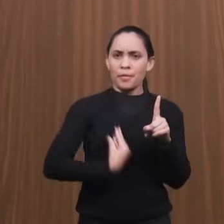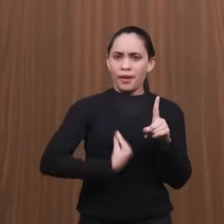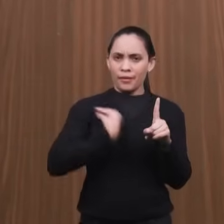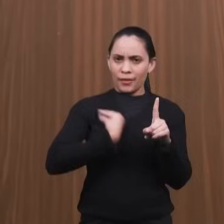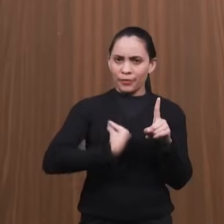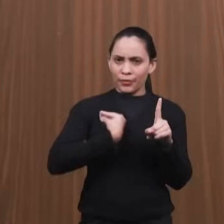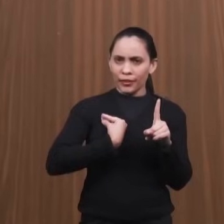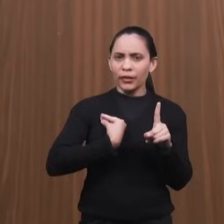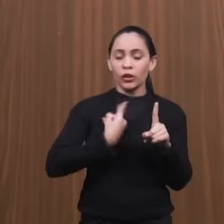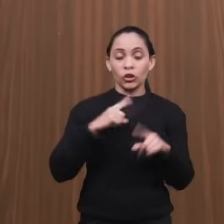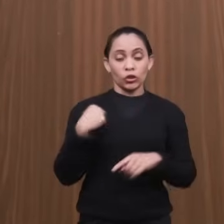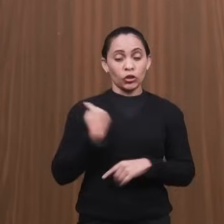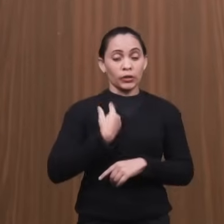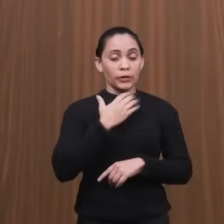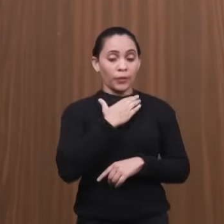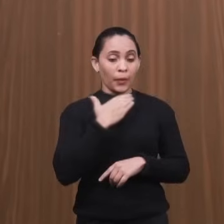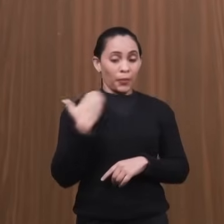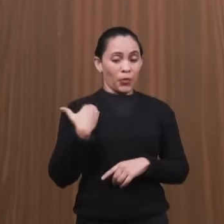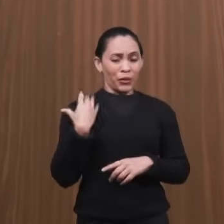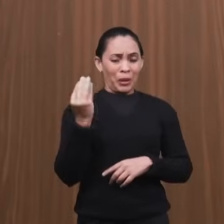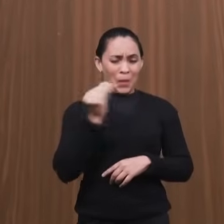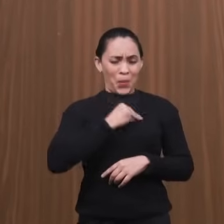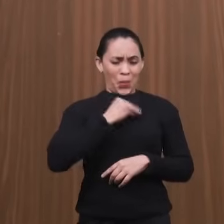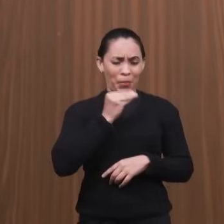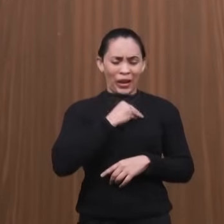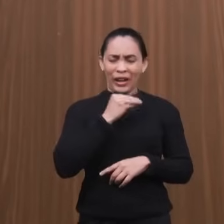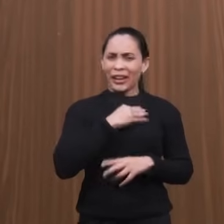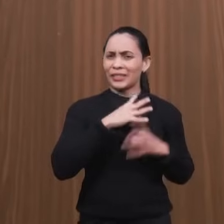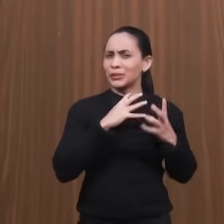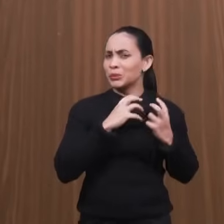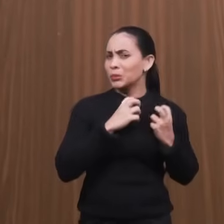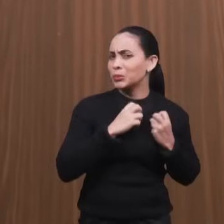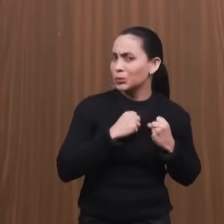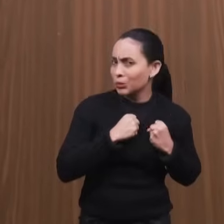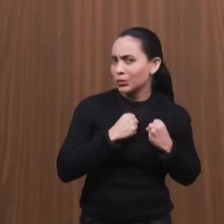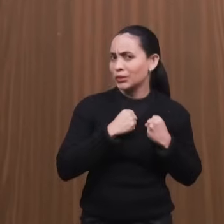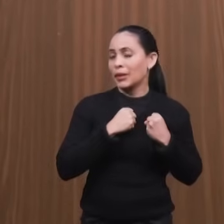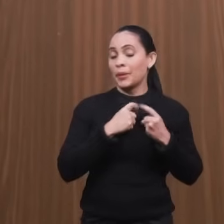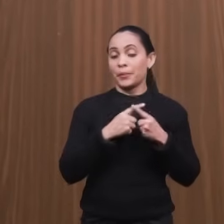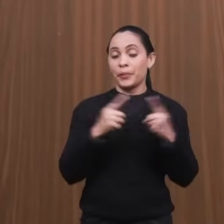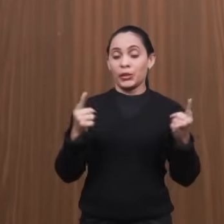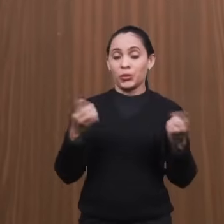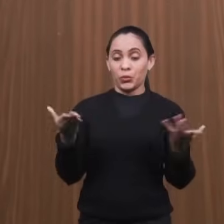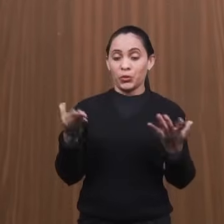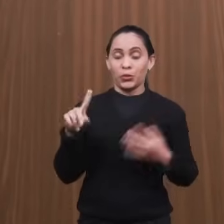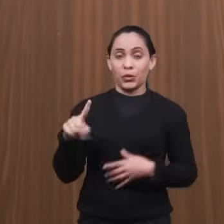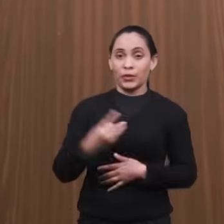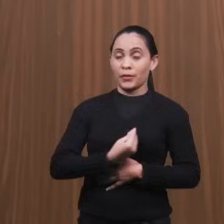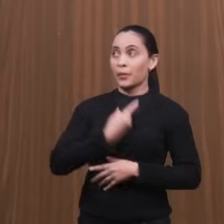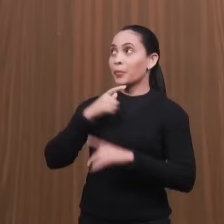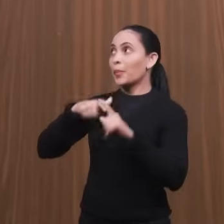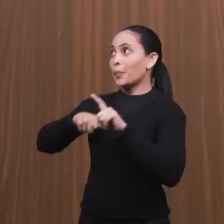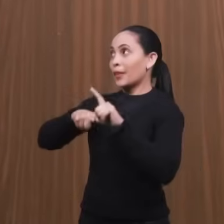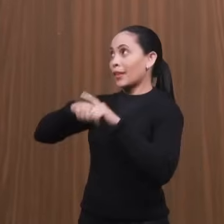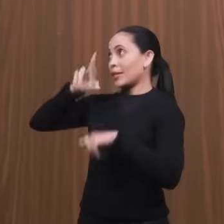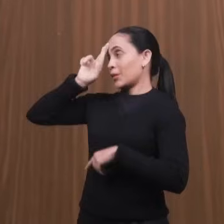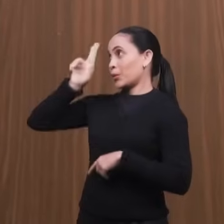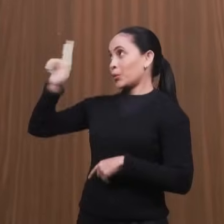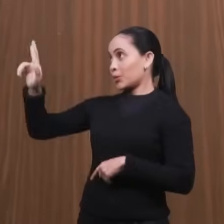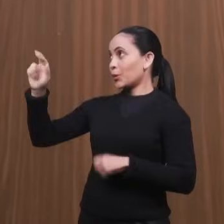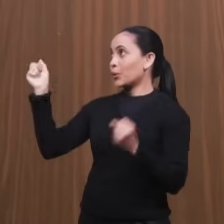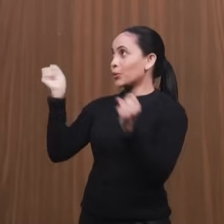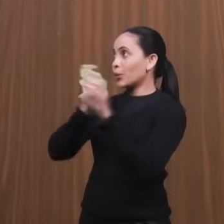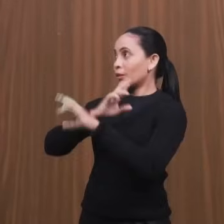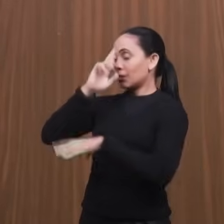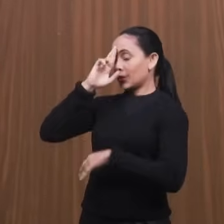Nós estávamos mortos em delitos e pecados, mas hoje vivemos na dependência do Senhor. Louvado seja